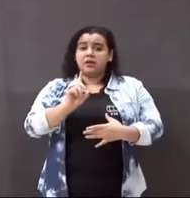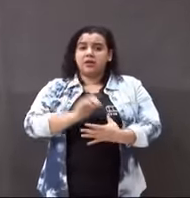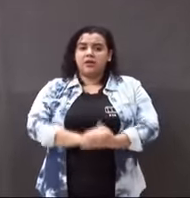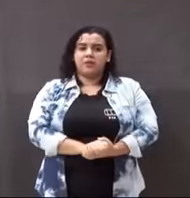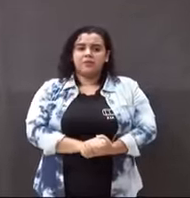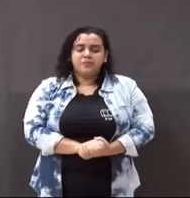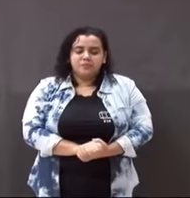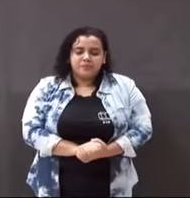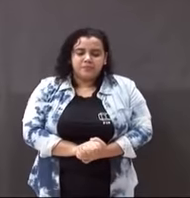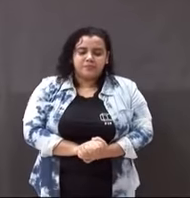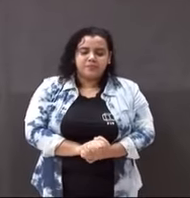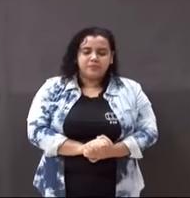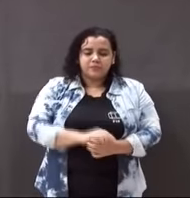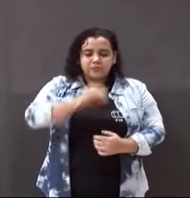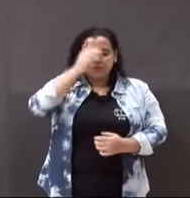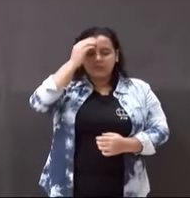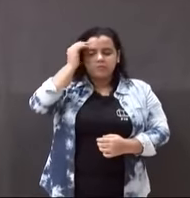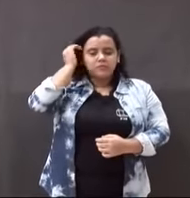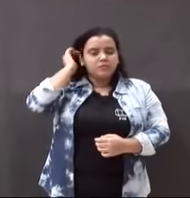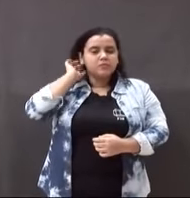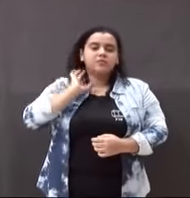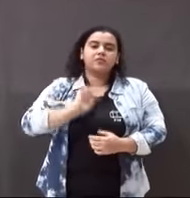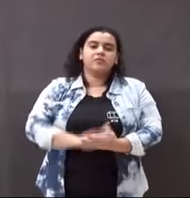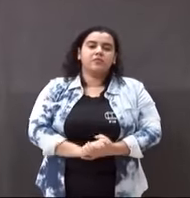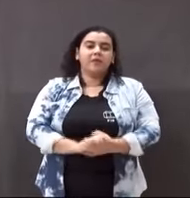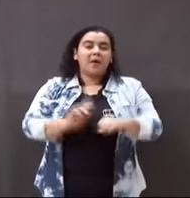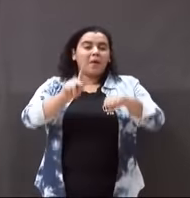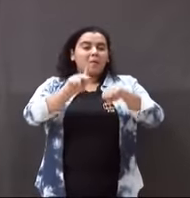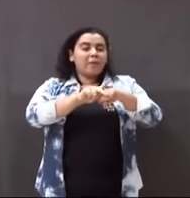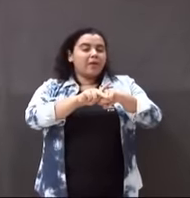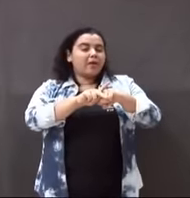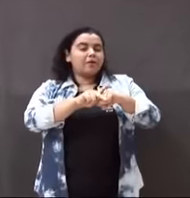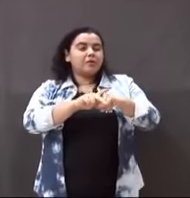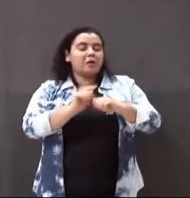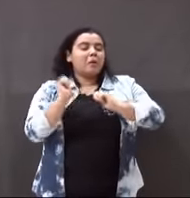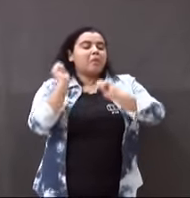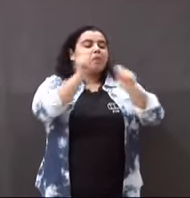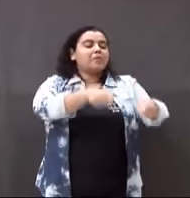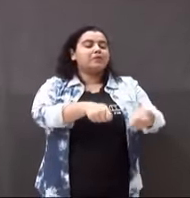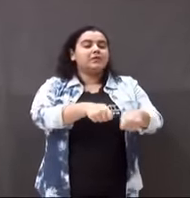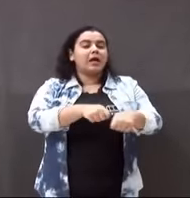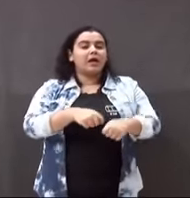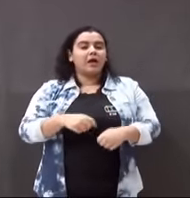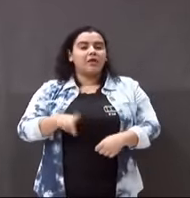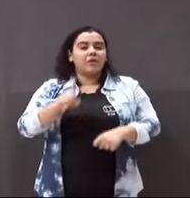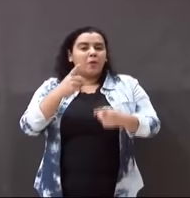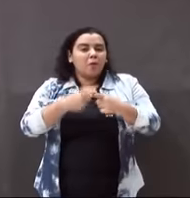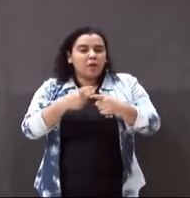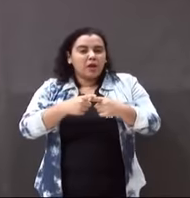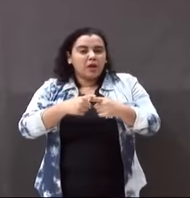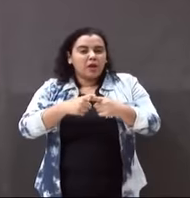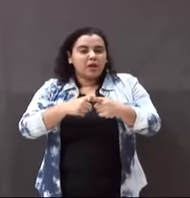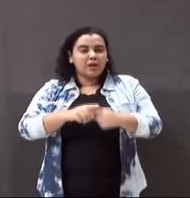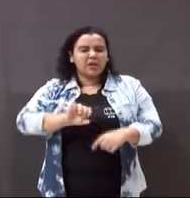Pedro também não pescava porque estava nervoso e precisava acalmar. Não.